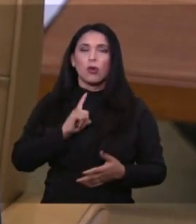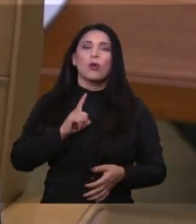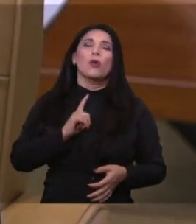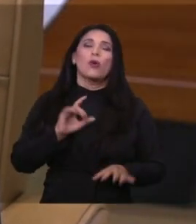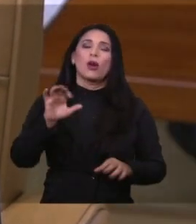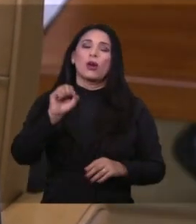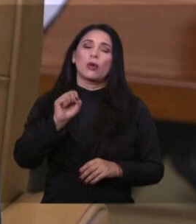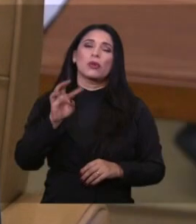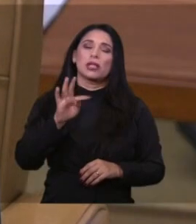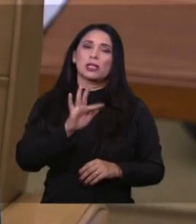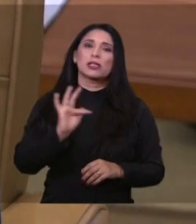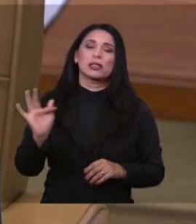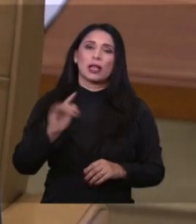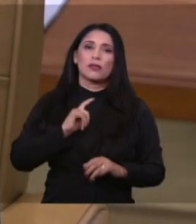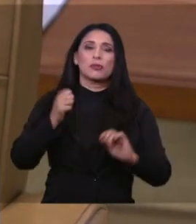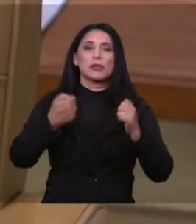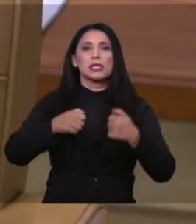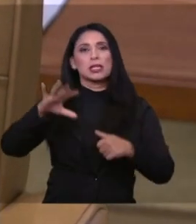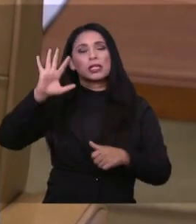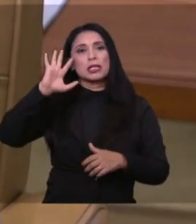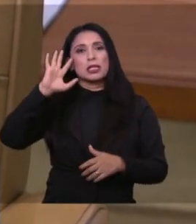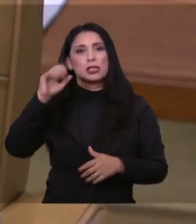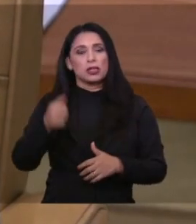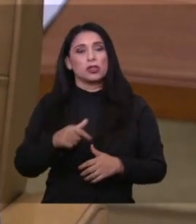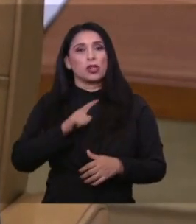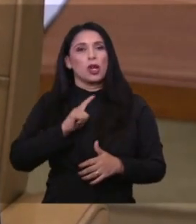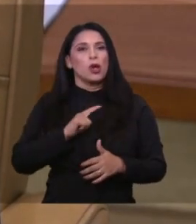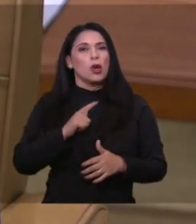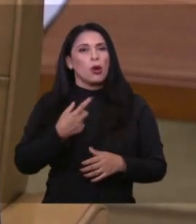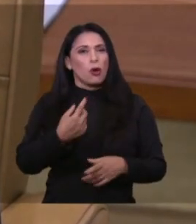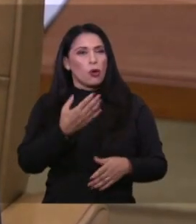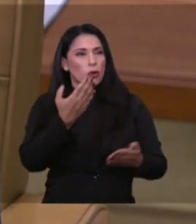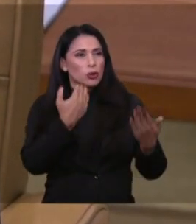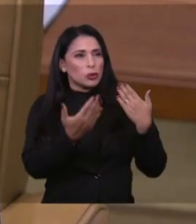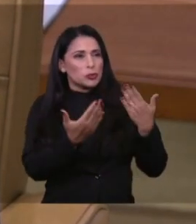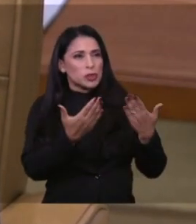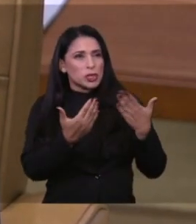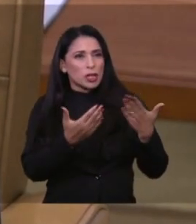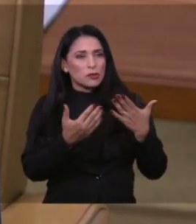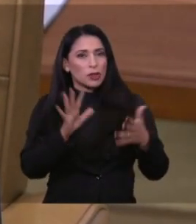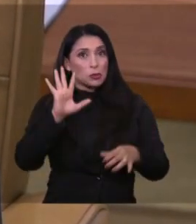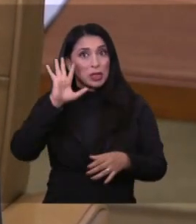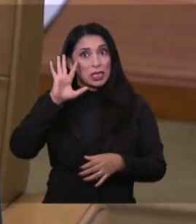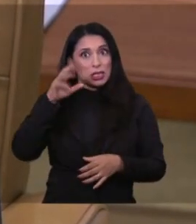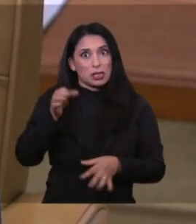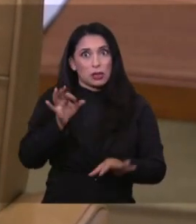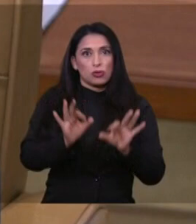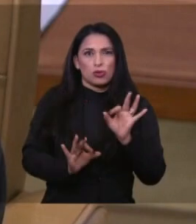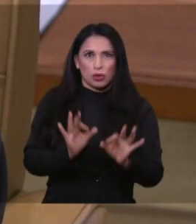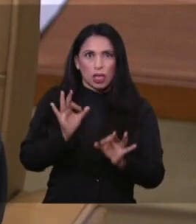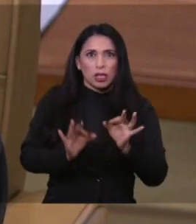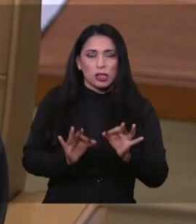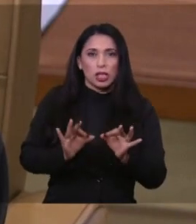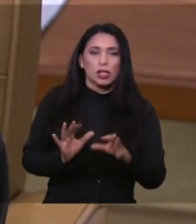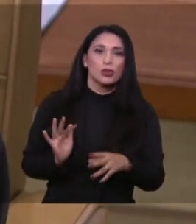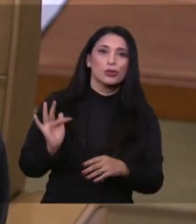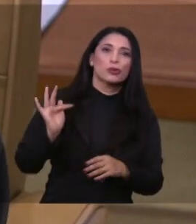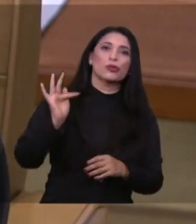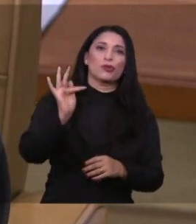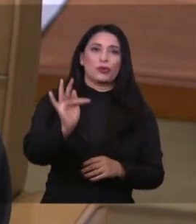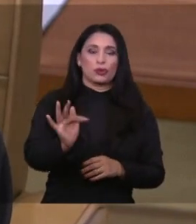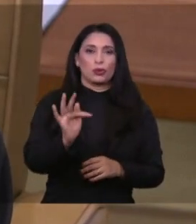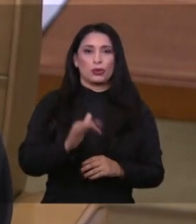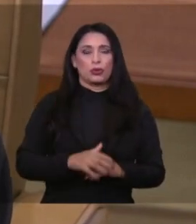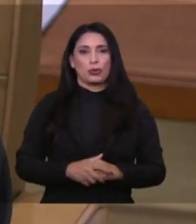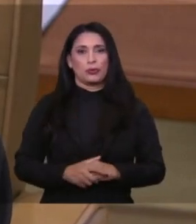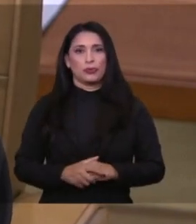a servir ainda como paradigma a ser observado por deliberações jurisdicionais futuras. A